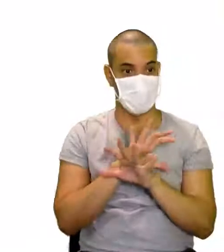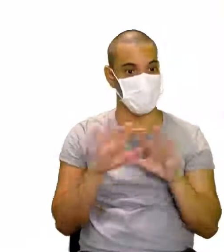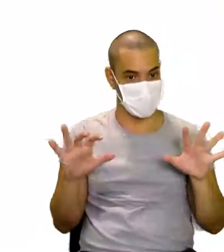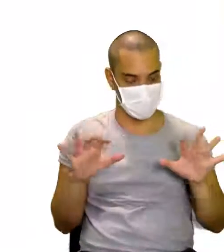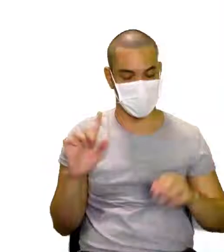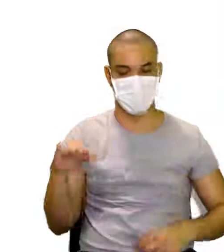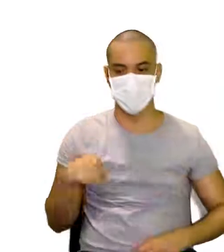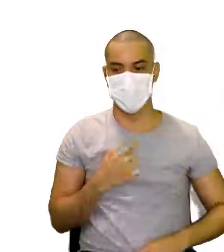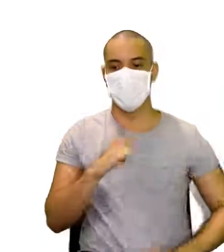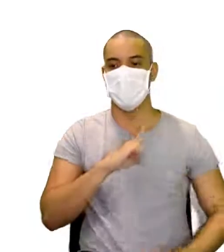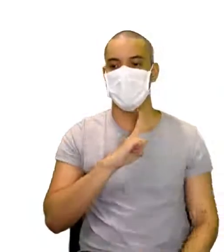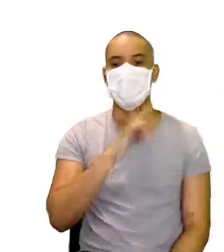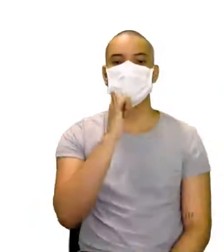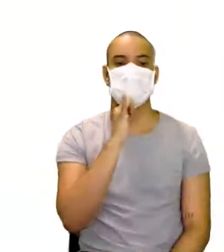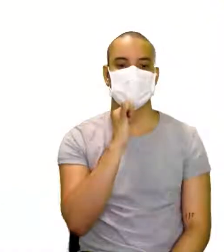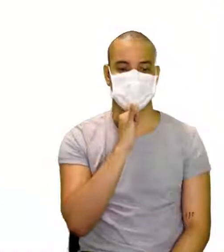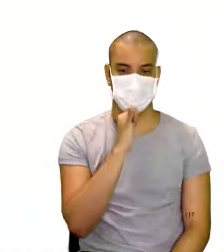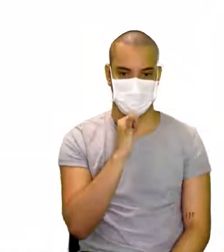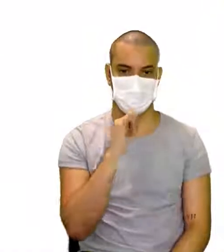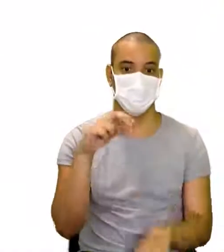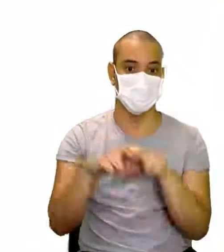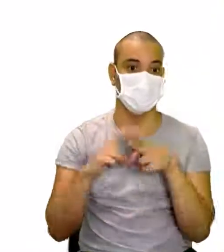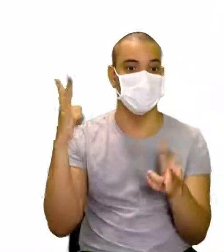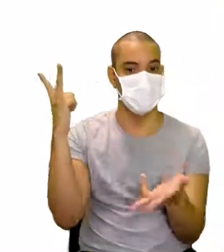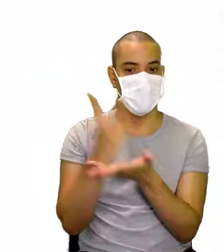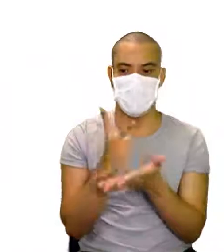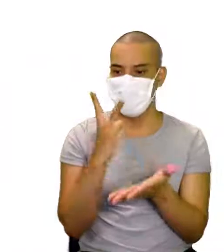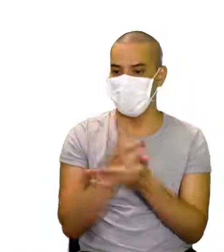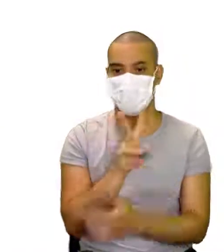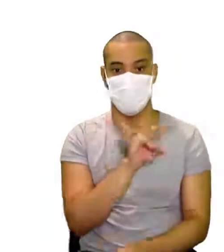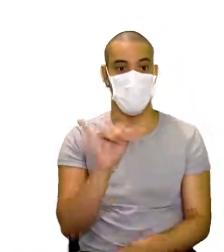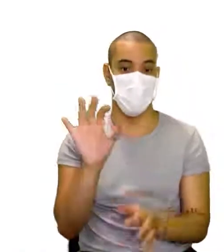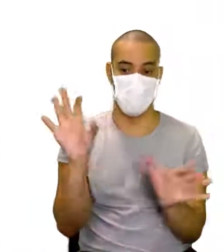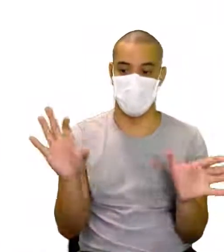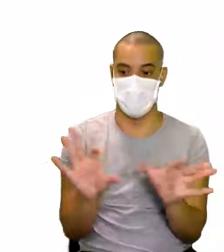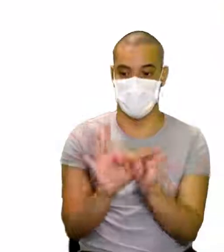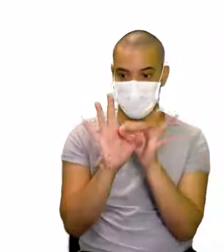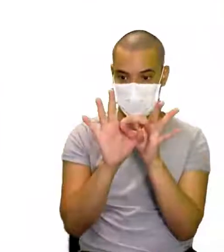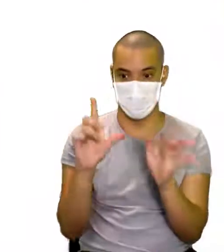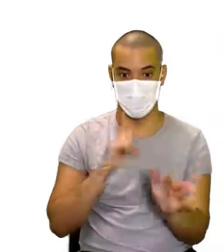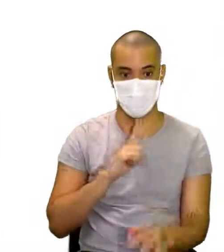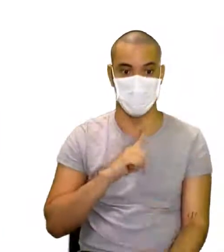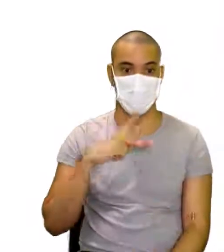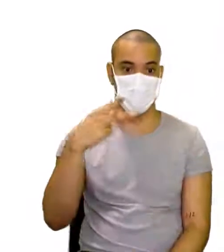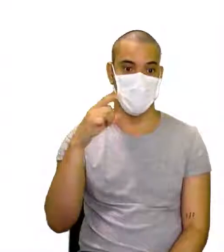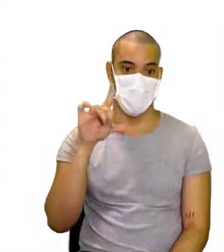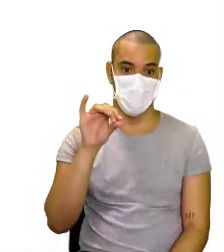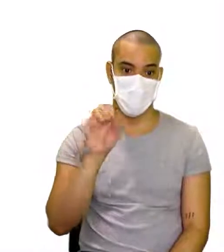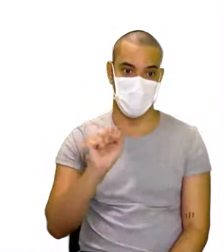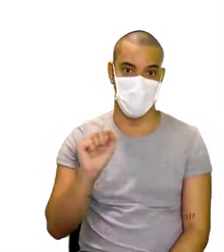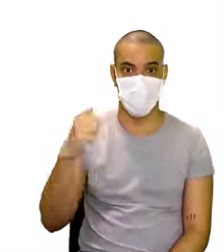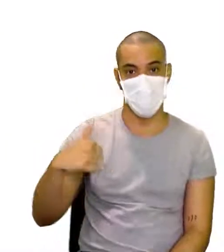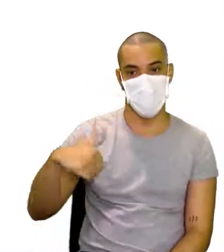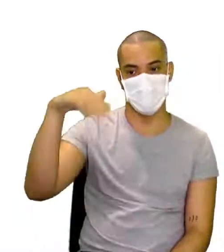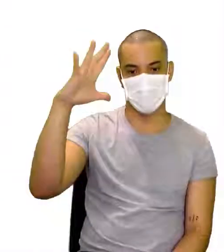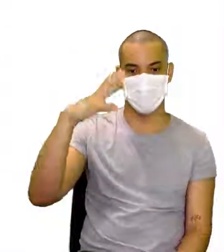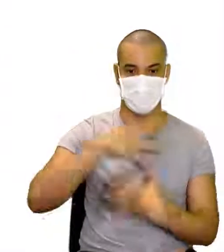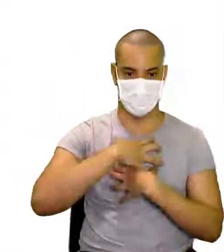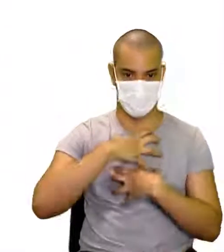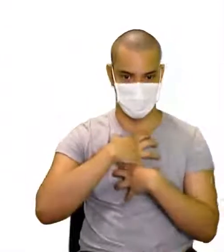a gente tem um exemplo de um ímã e ele sempre vai se alinhar e deixar os polos colocados dessa forma